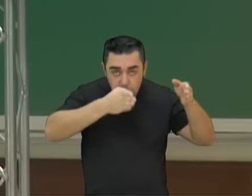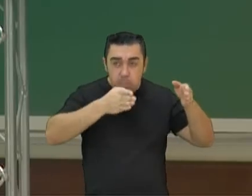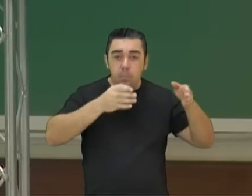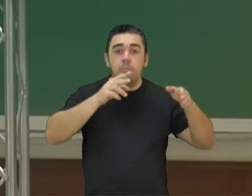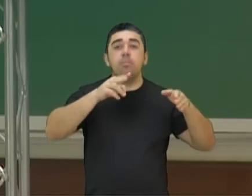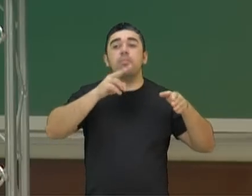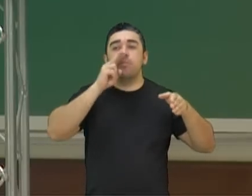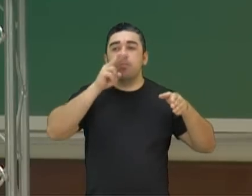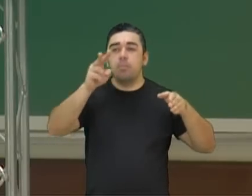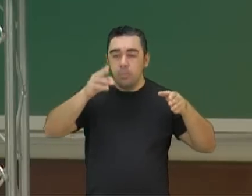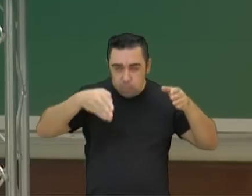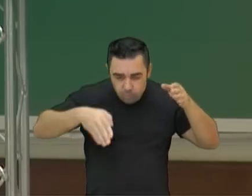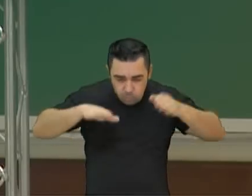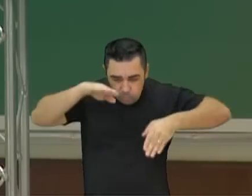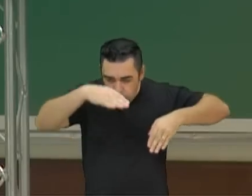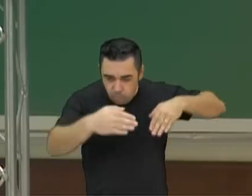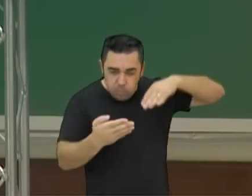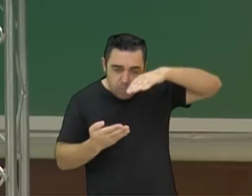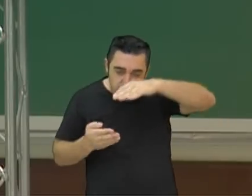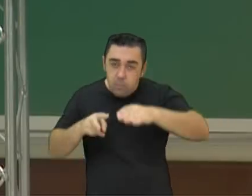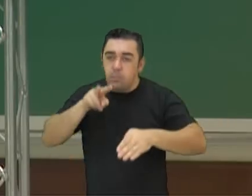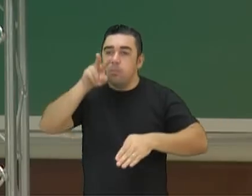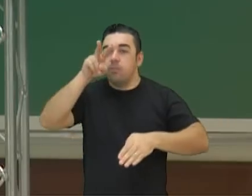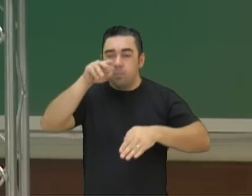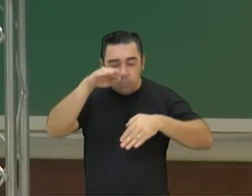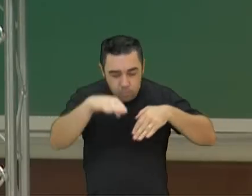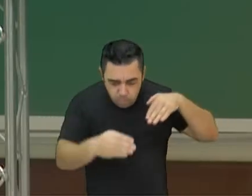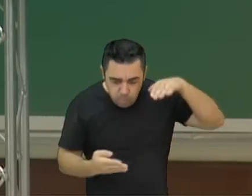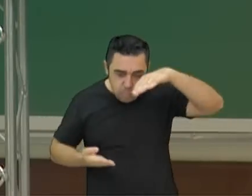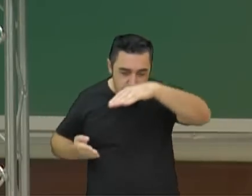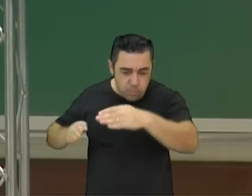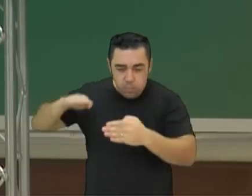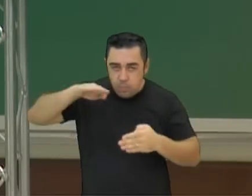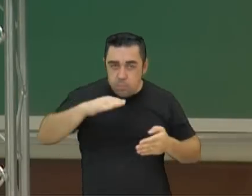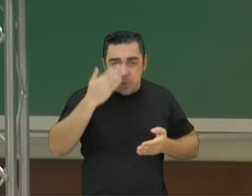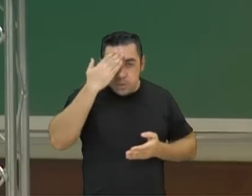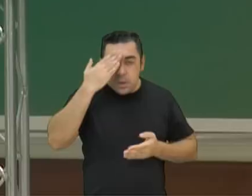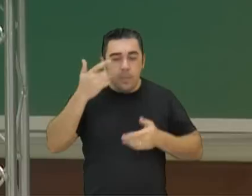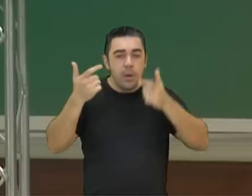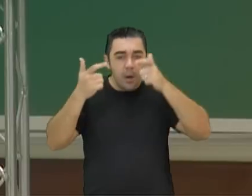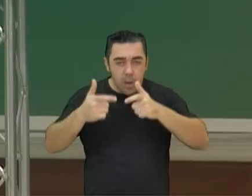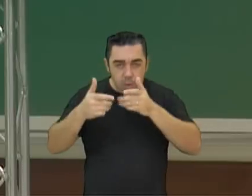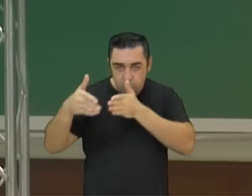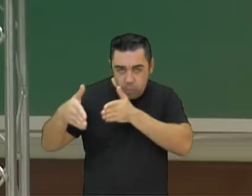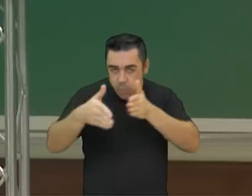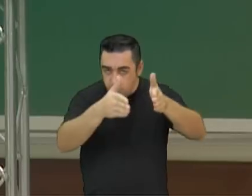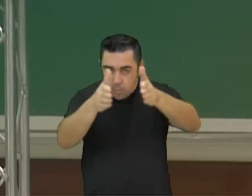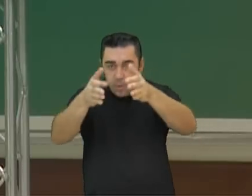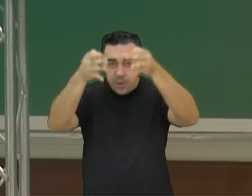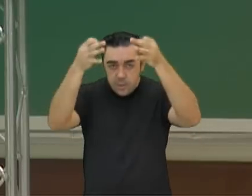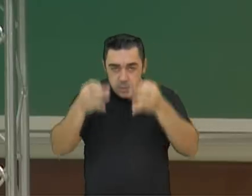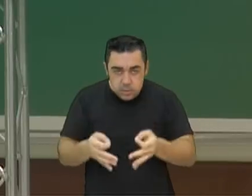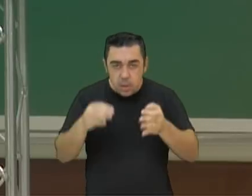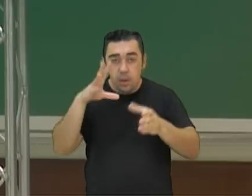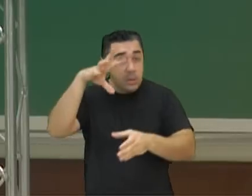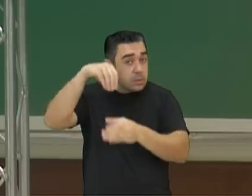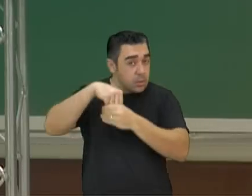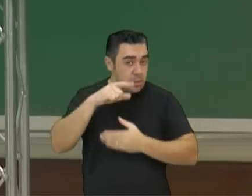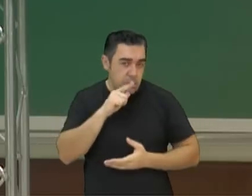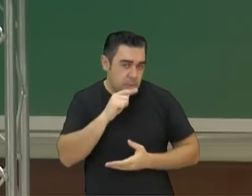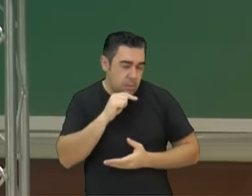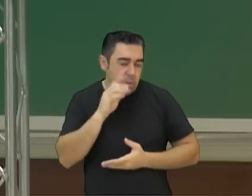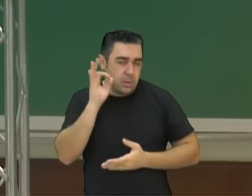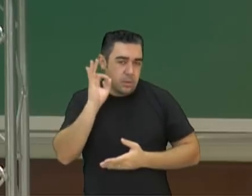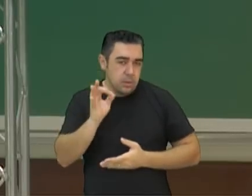se direcionar, para que ele tenha um norte a seguir, né? Possa acertar